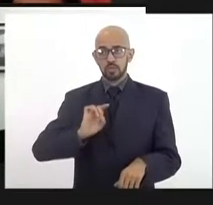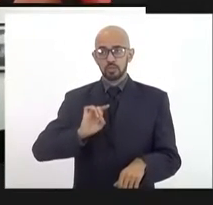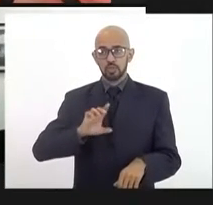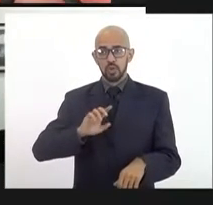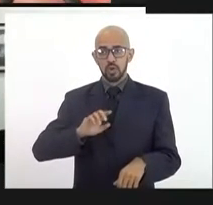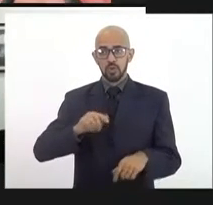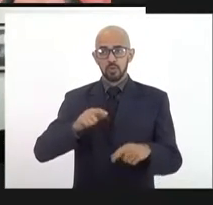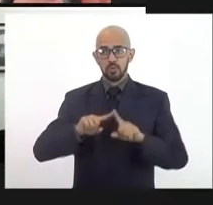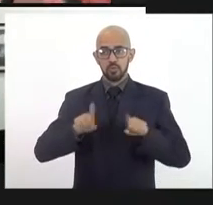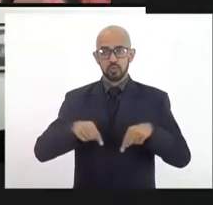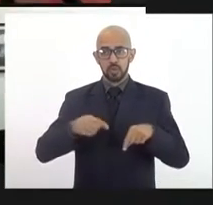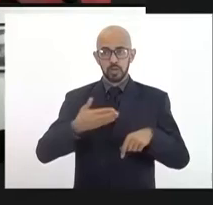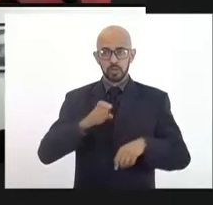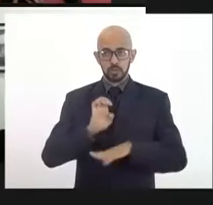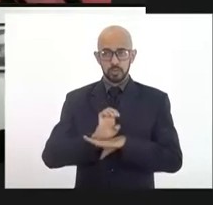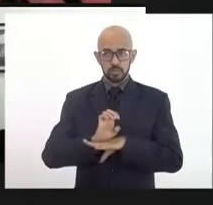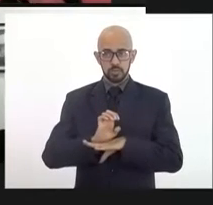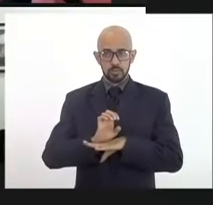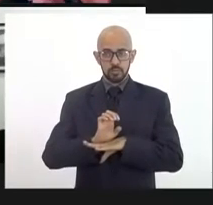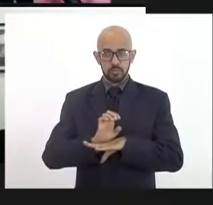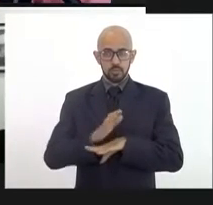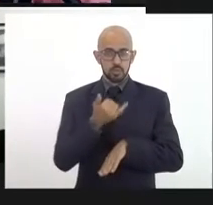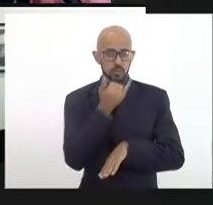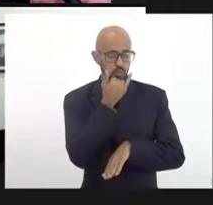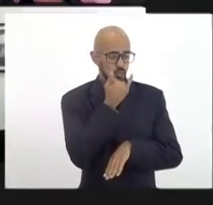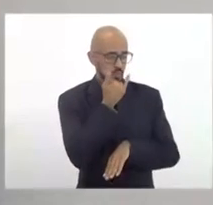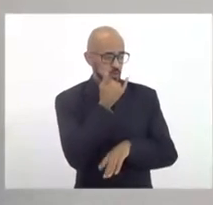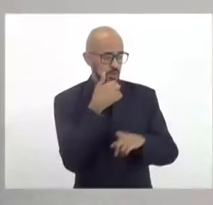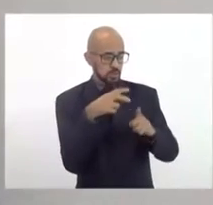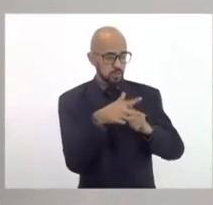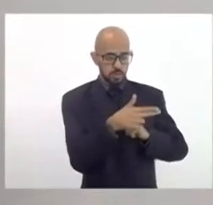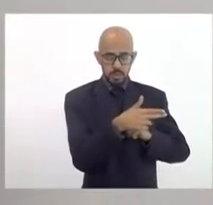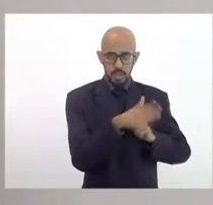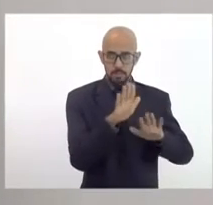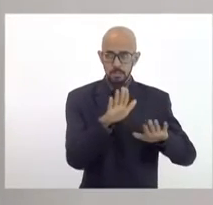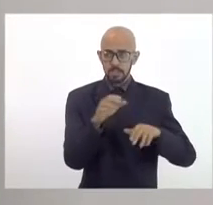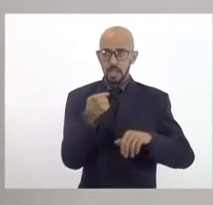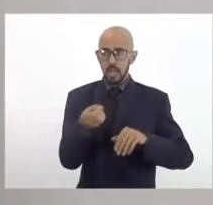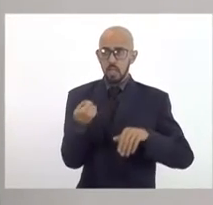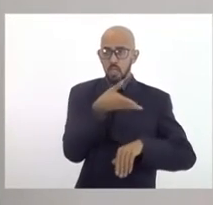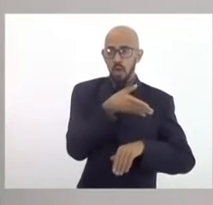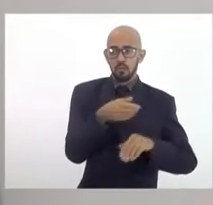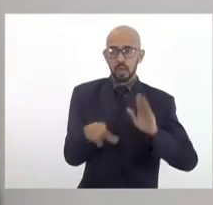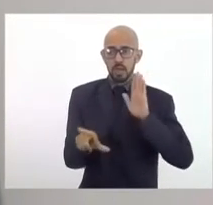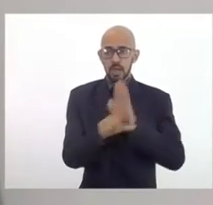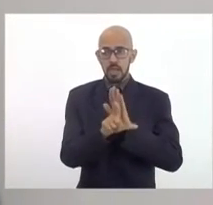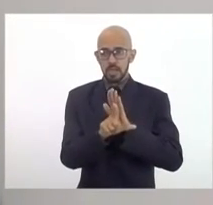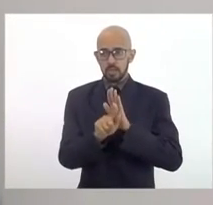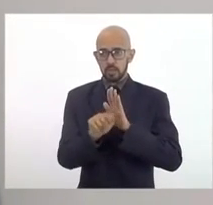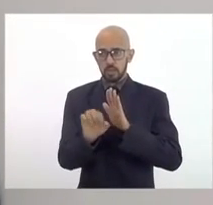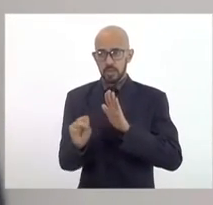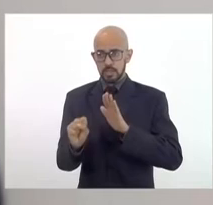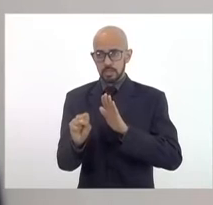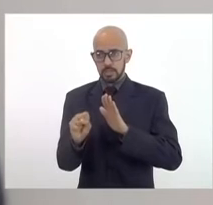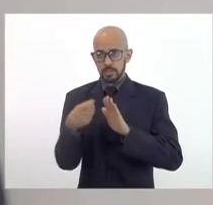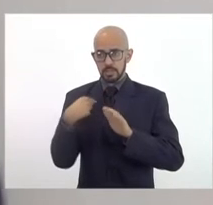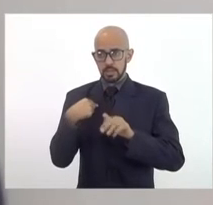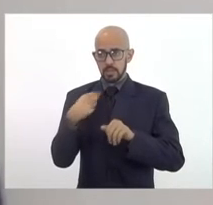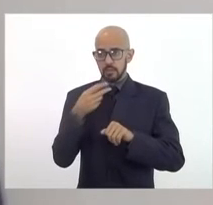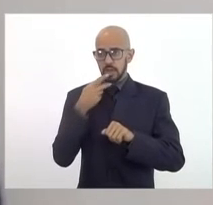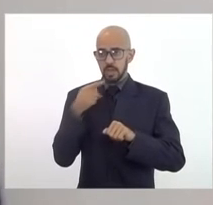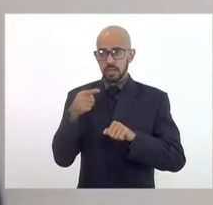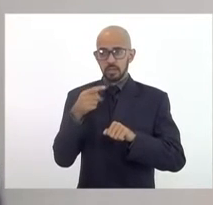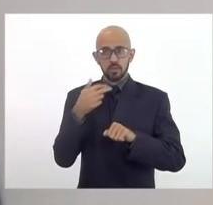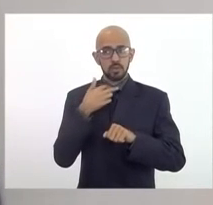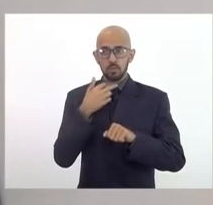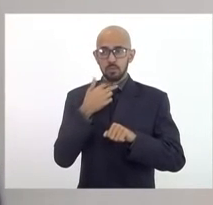te fazer uma contribuição, a nova lei do gás, eu coloquei uma emenda com o Cristino, não permite